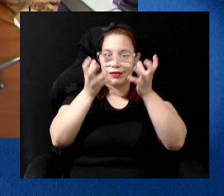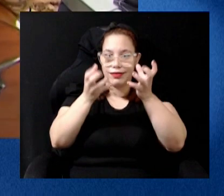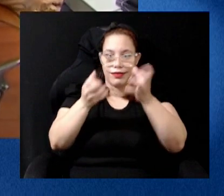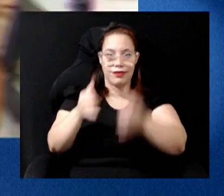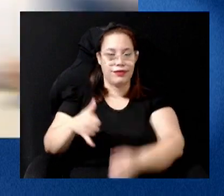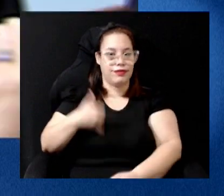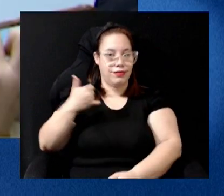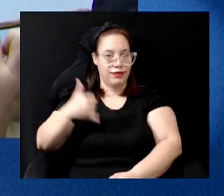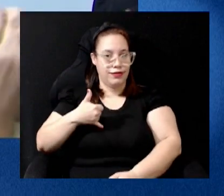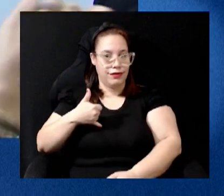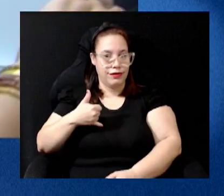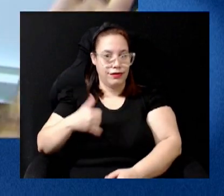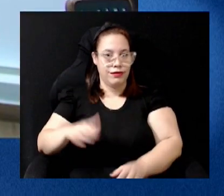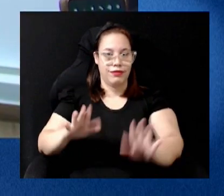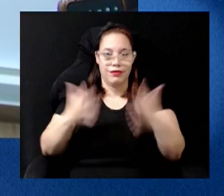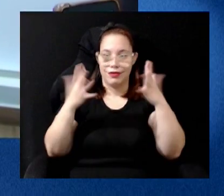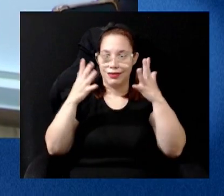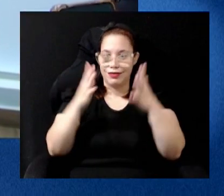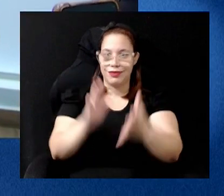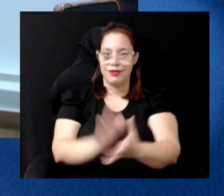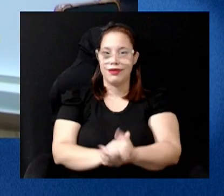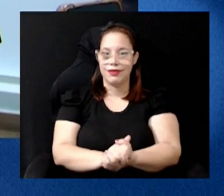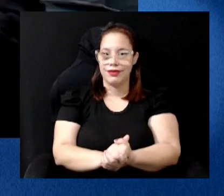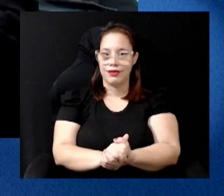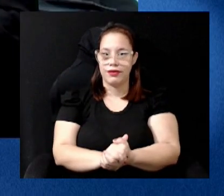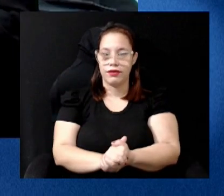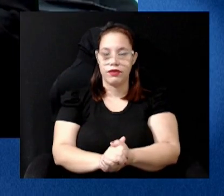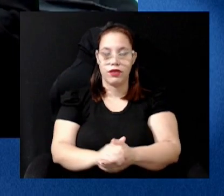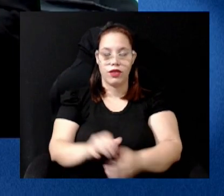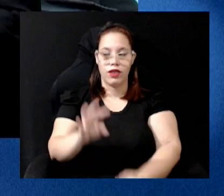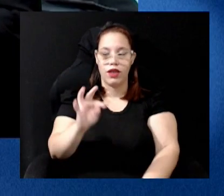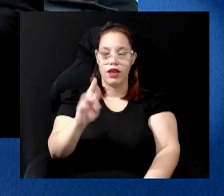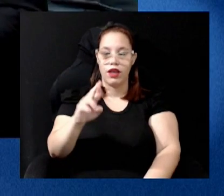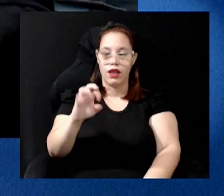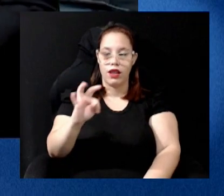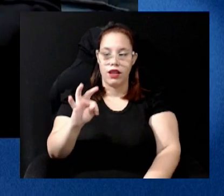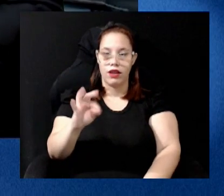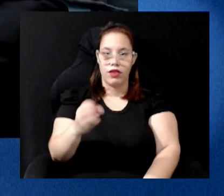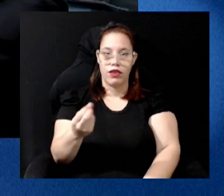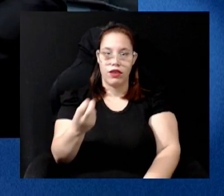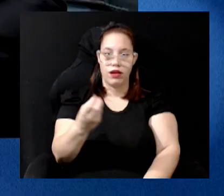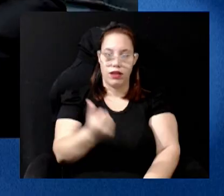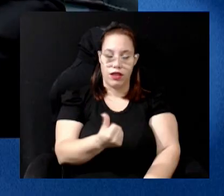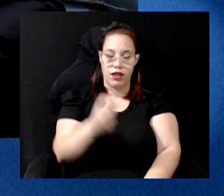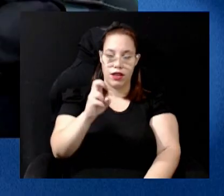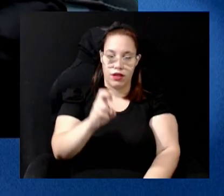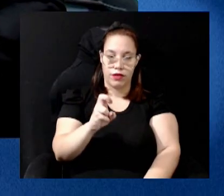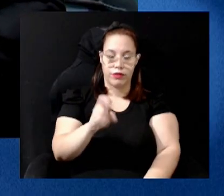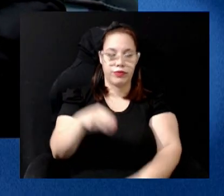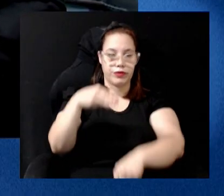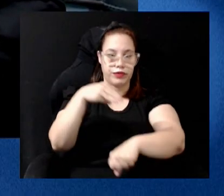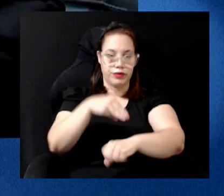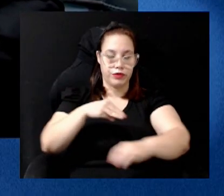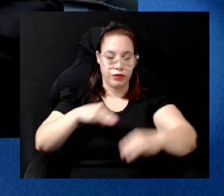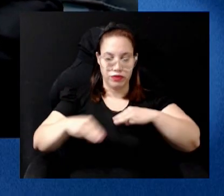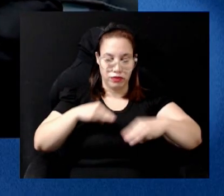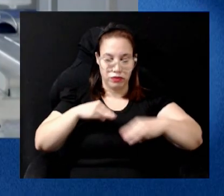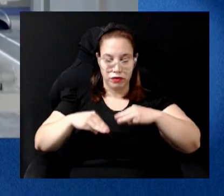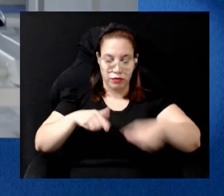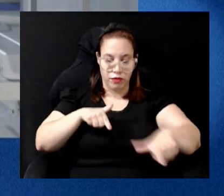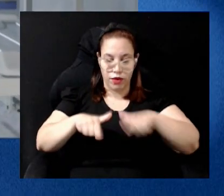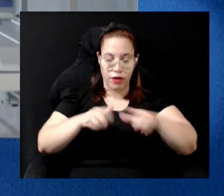de outubro. Tribunal Regional do Trabalho da 15ª Região e Ministério Público do Trabalho entregam R$